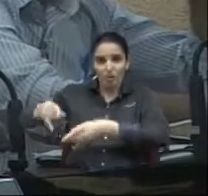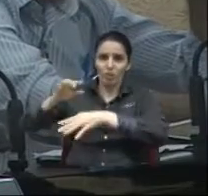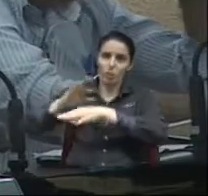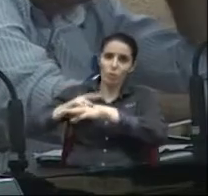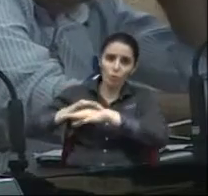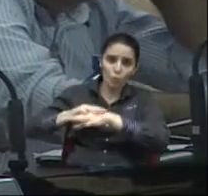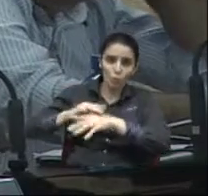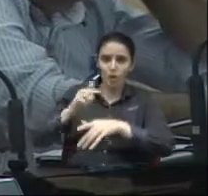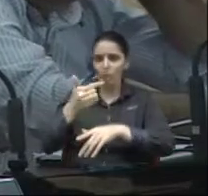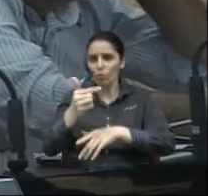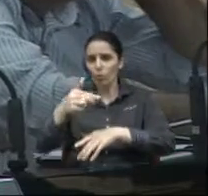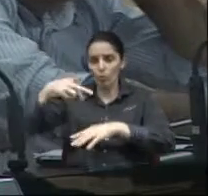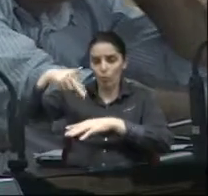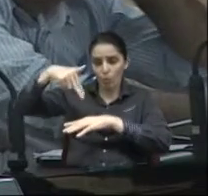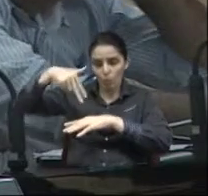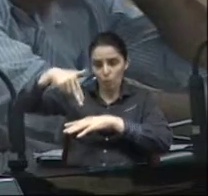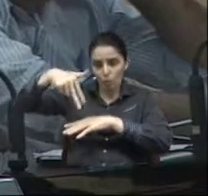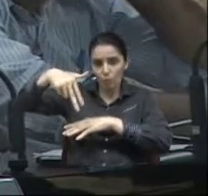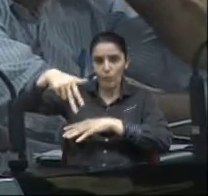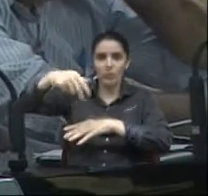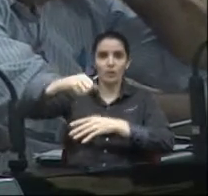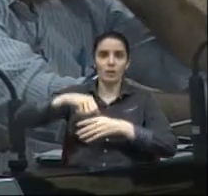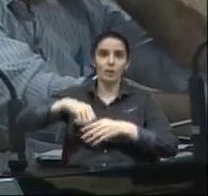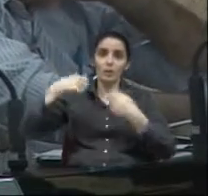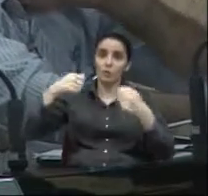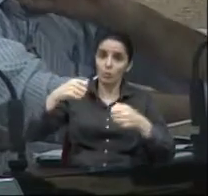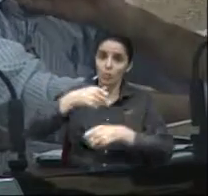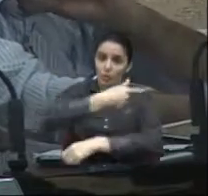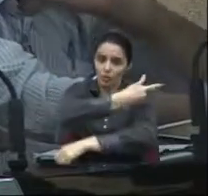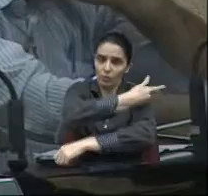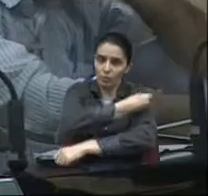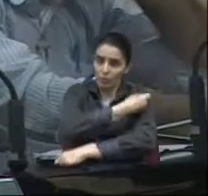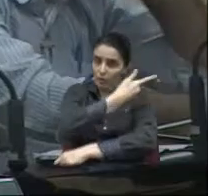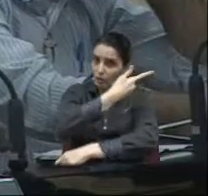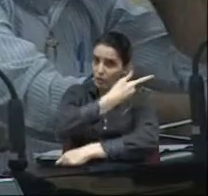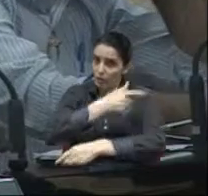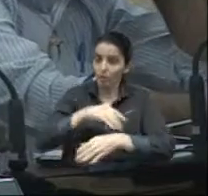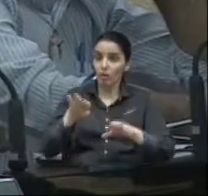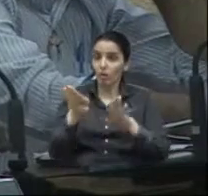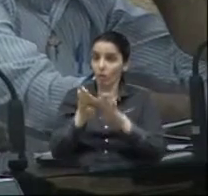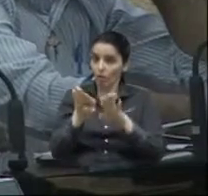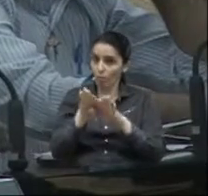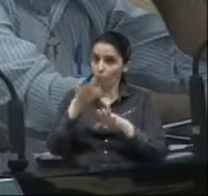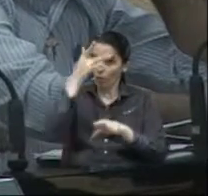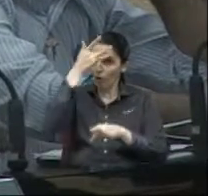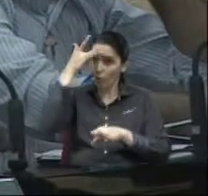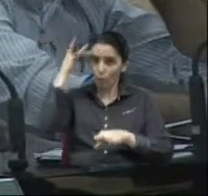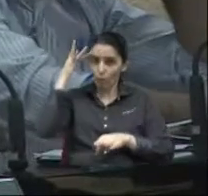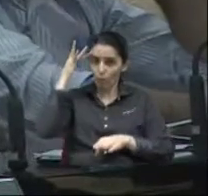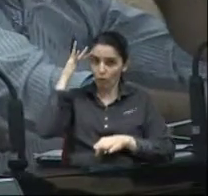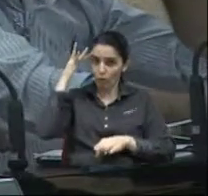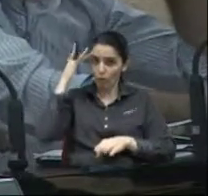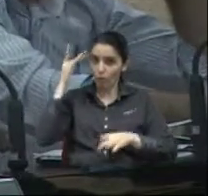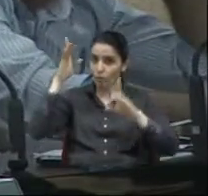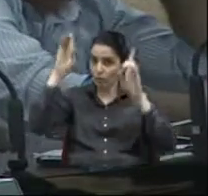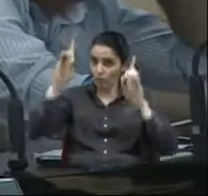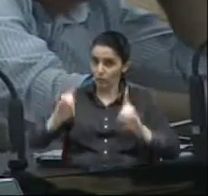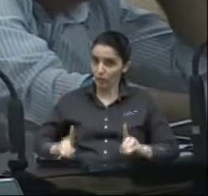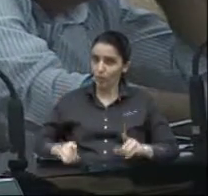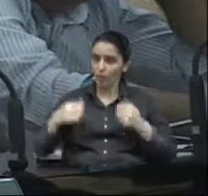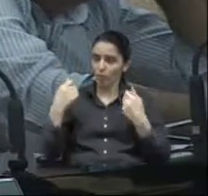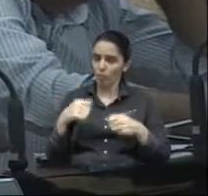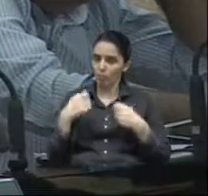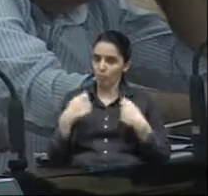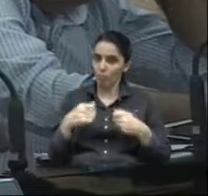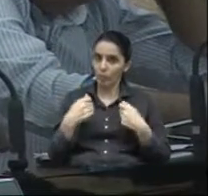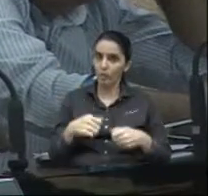se locomover, e no caso da vacinação é até mesmo deficiente, também há a